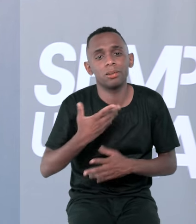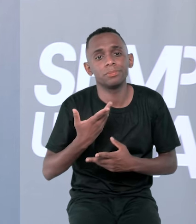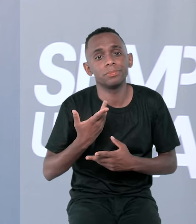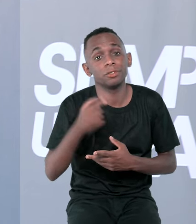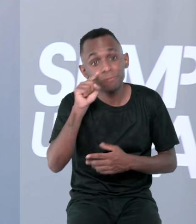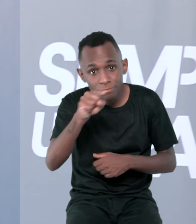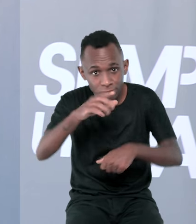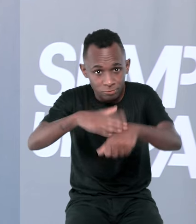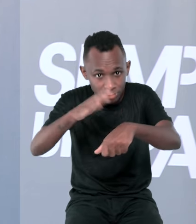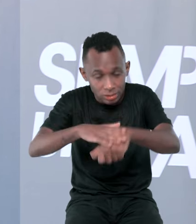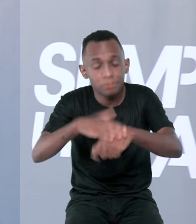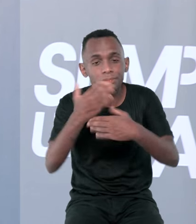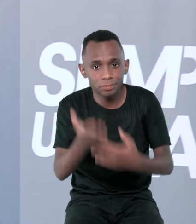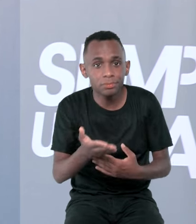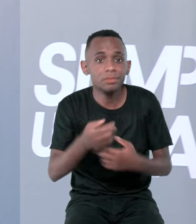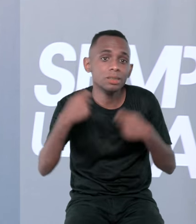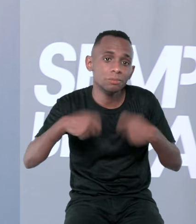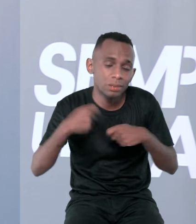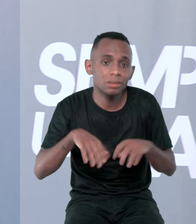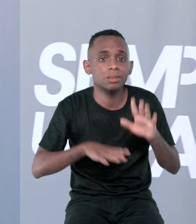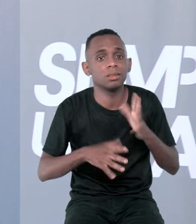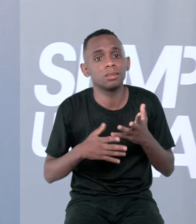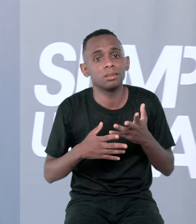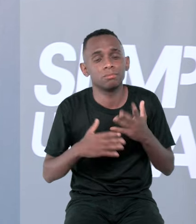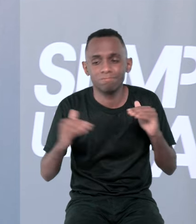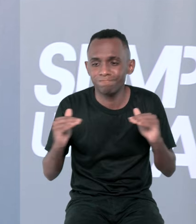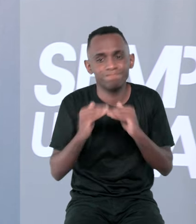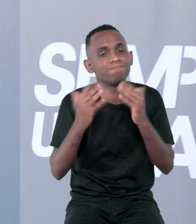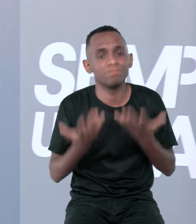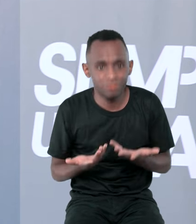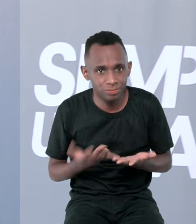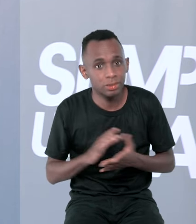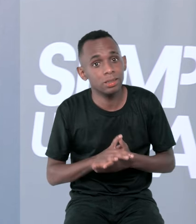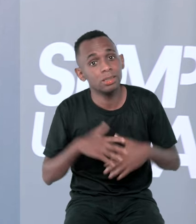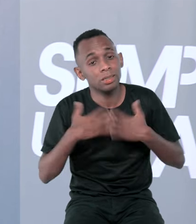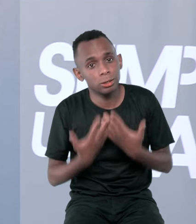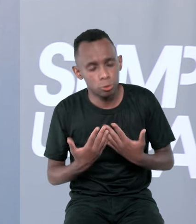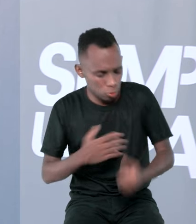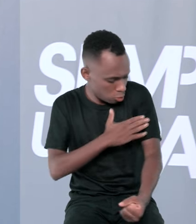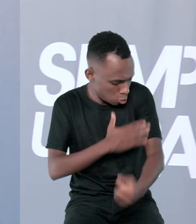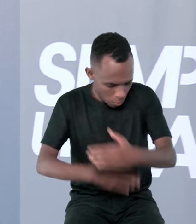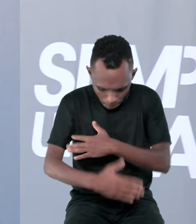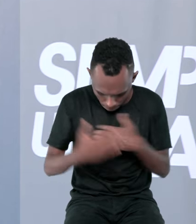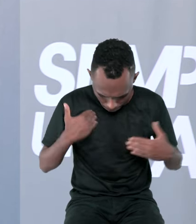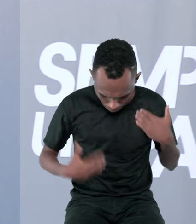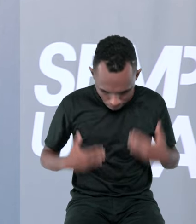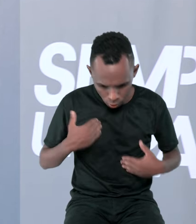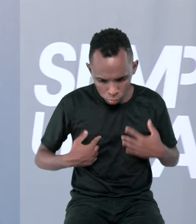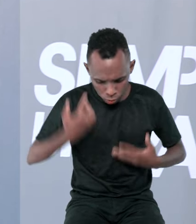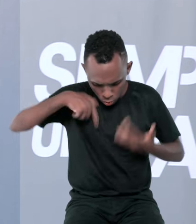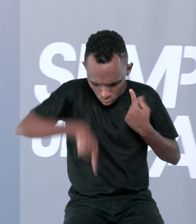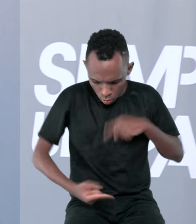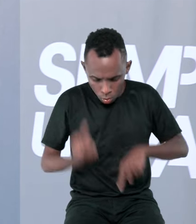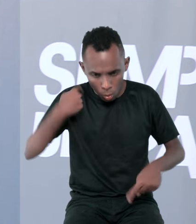você, de alguma forma, tem de preservar algo que não se encaixa nisso, entende? Pois entre músculos, órgãos e veias existe um